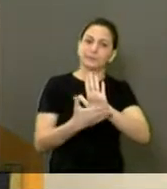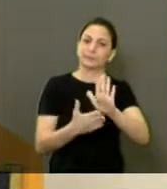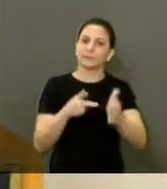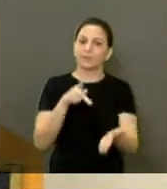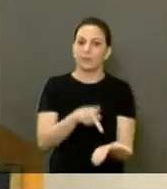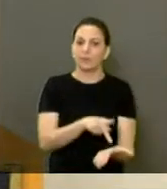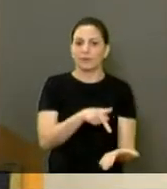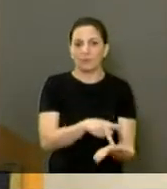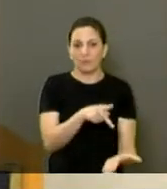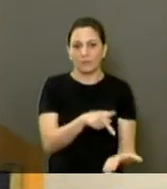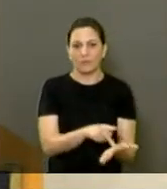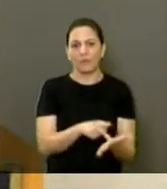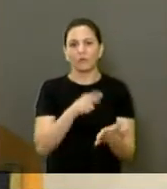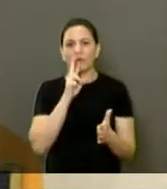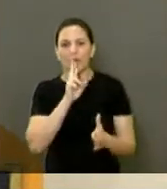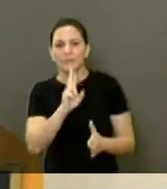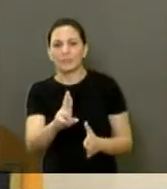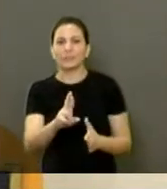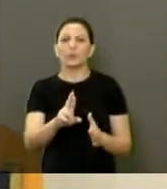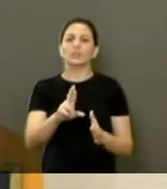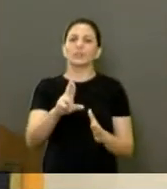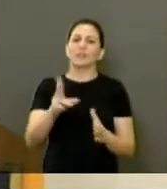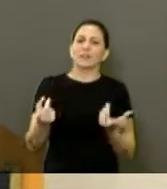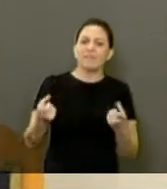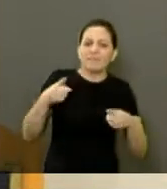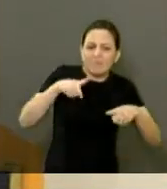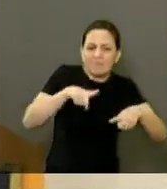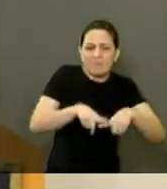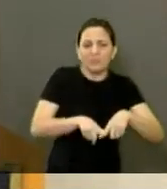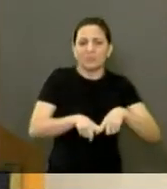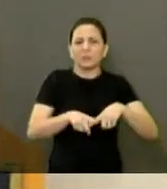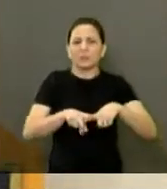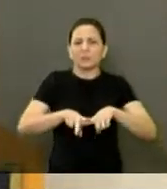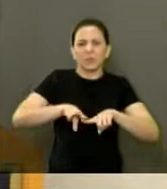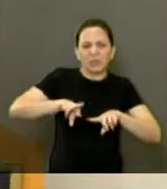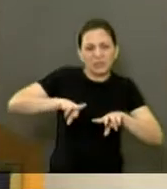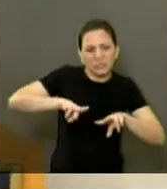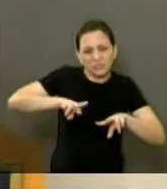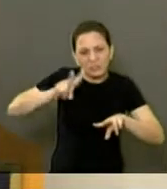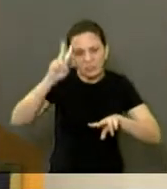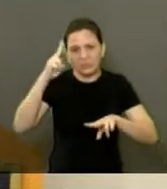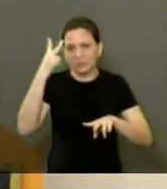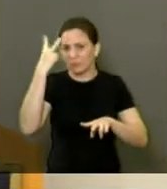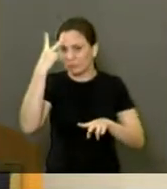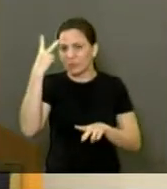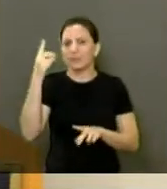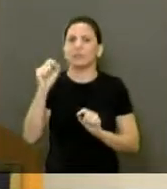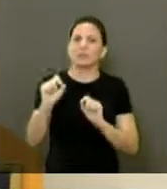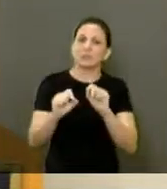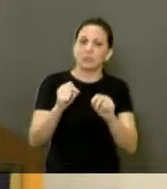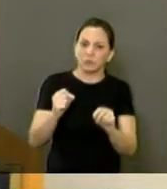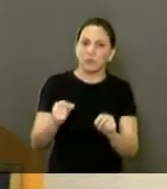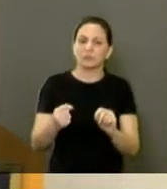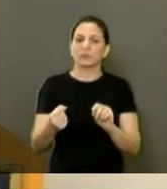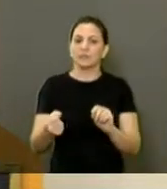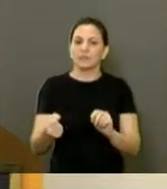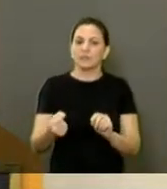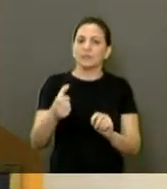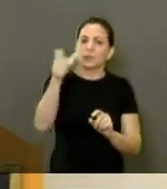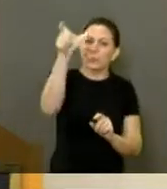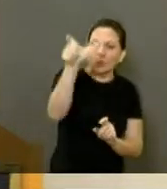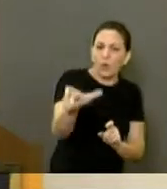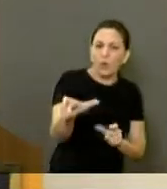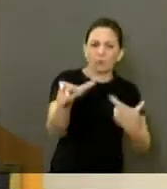uma resposta que aguça a disputa e a discordância que está colocada, que coloca os outros, aqueles